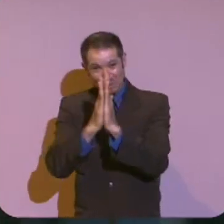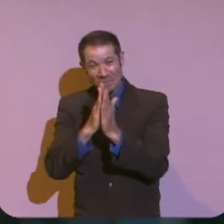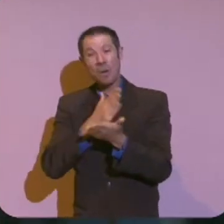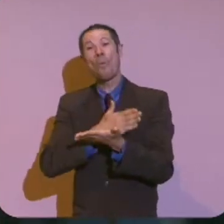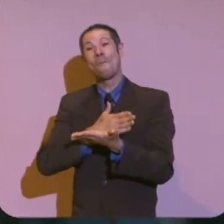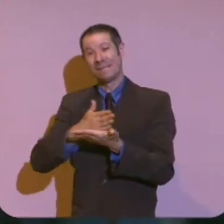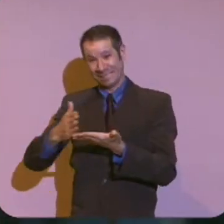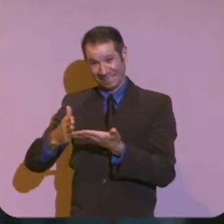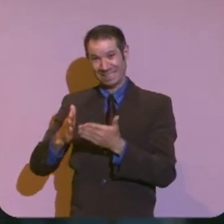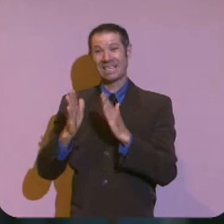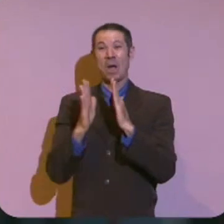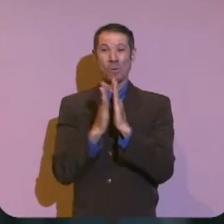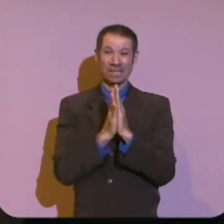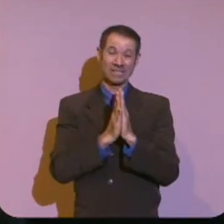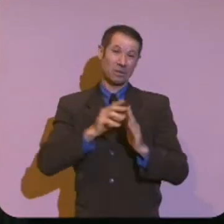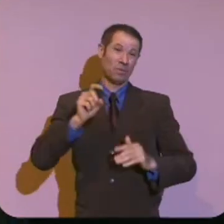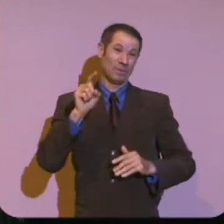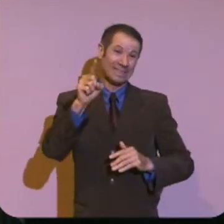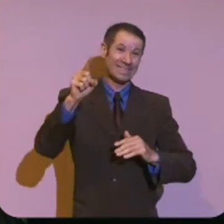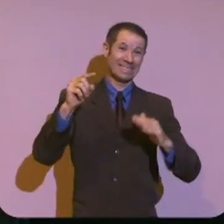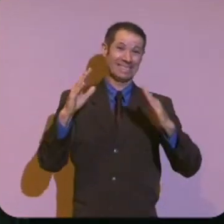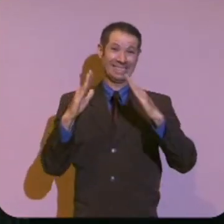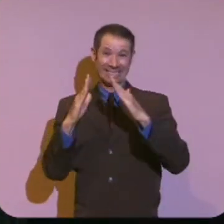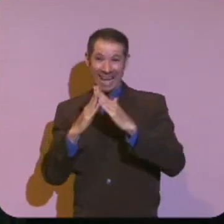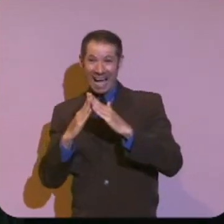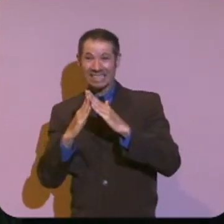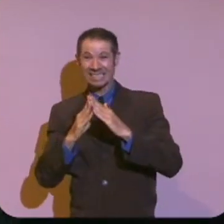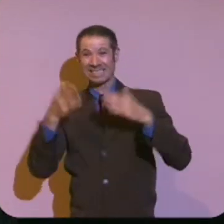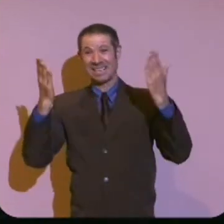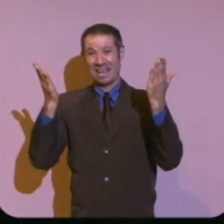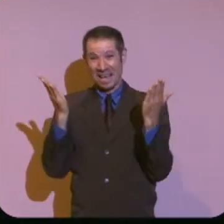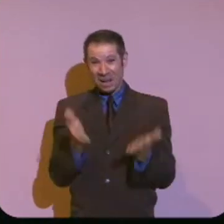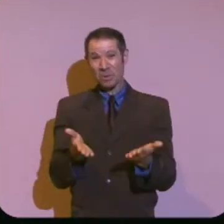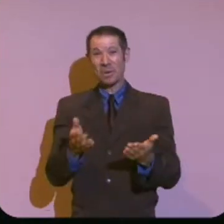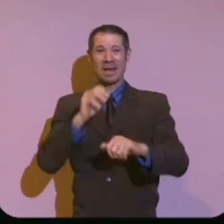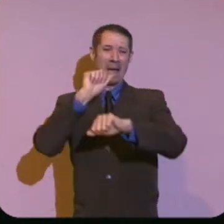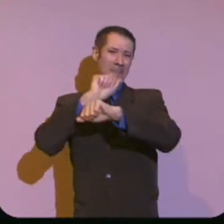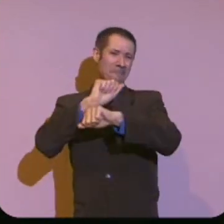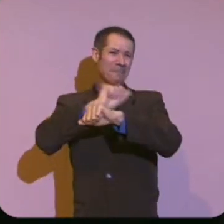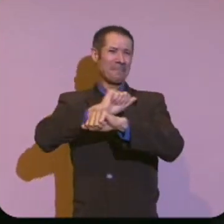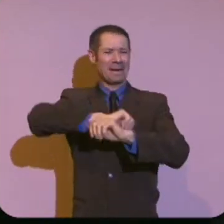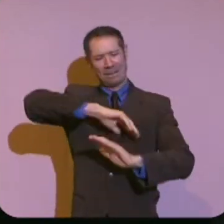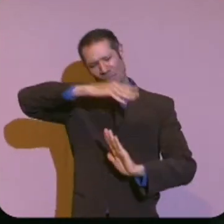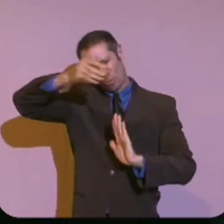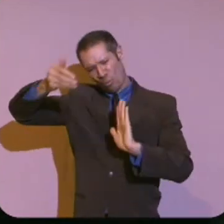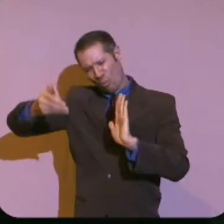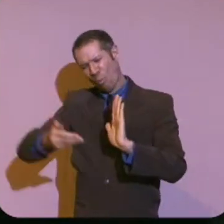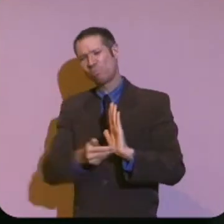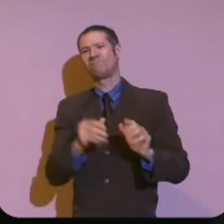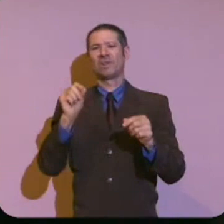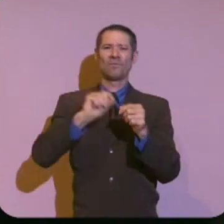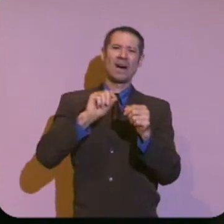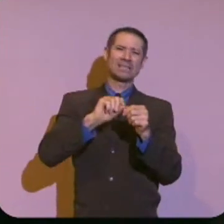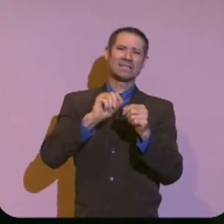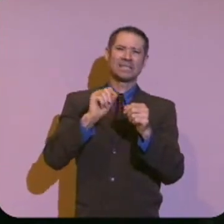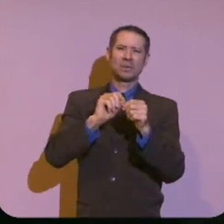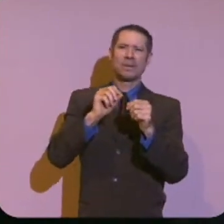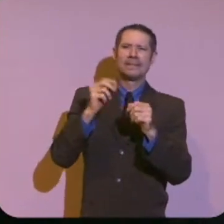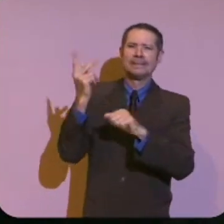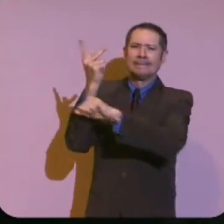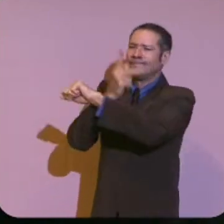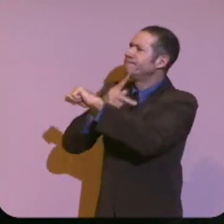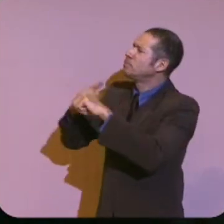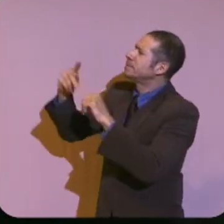está. Se você estiver em casa, então agora para tudo o que você está fazendo e busca a face do